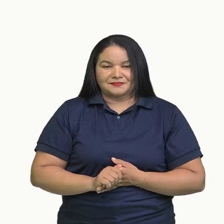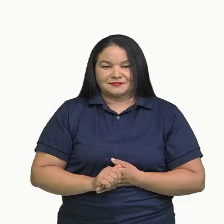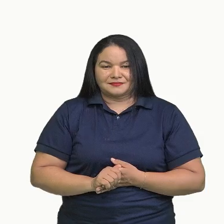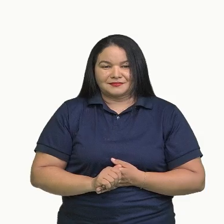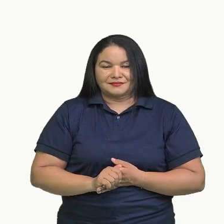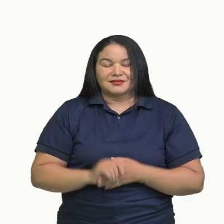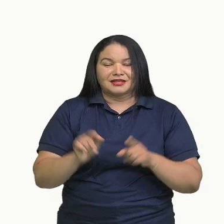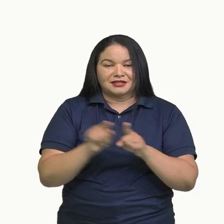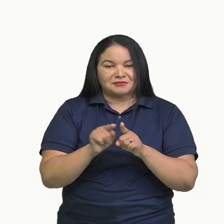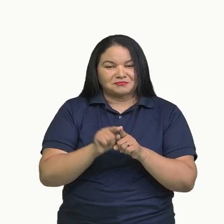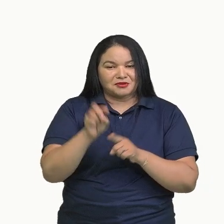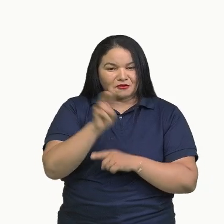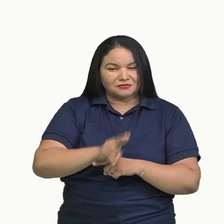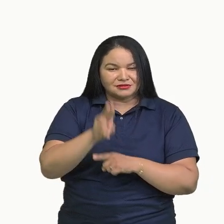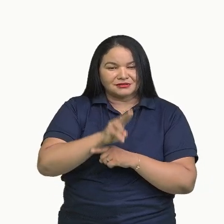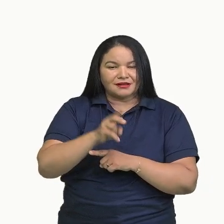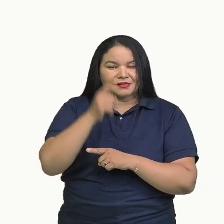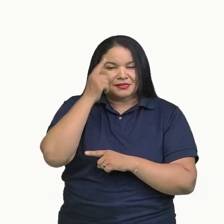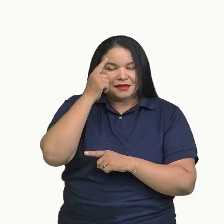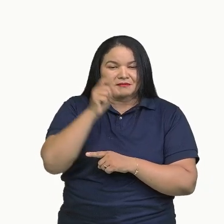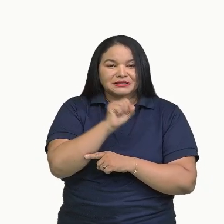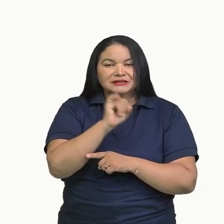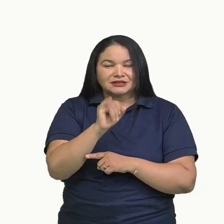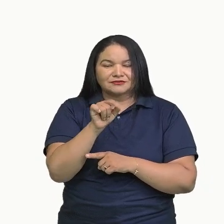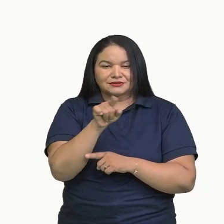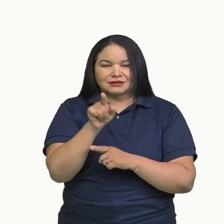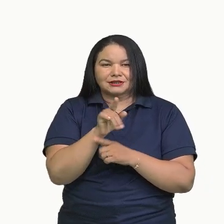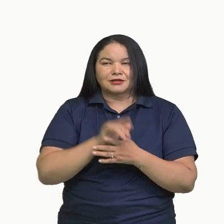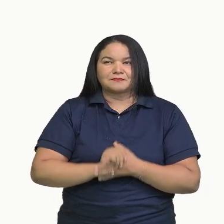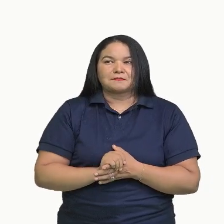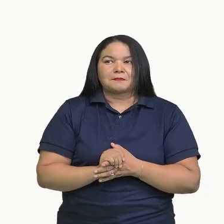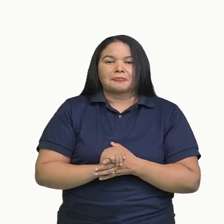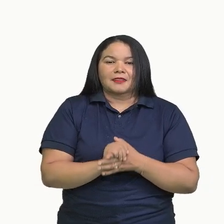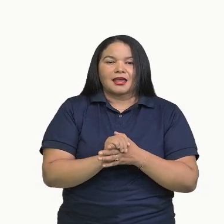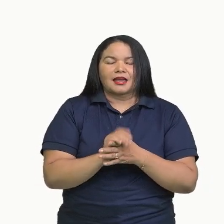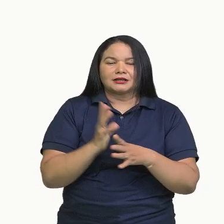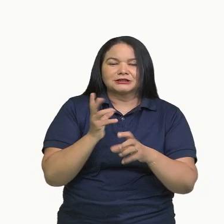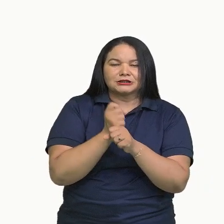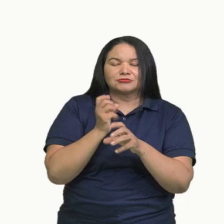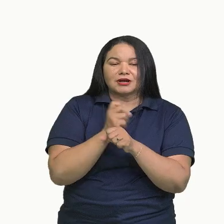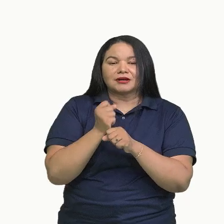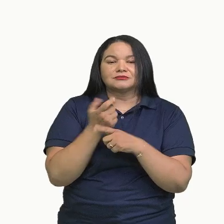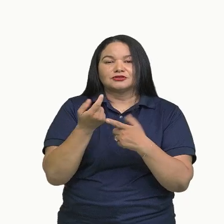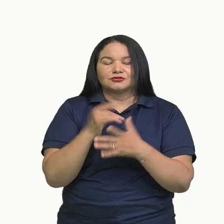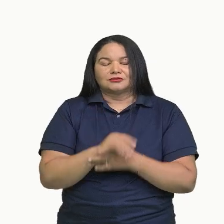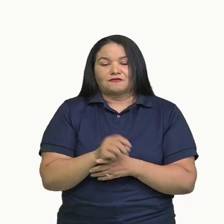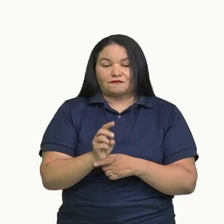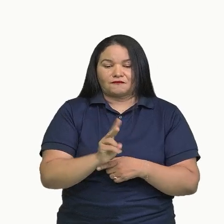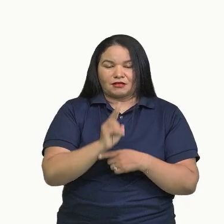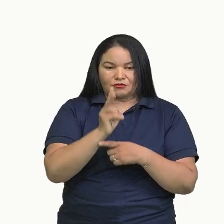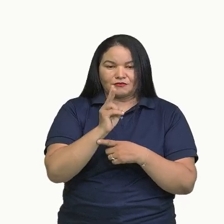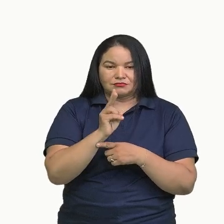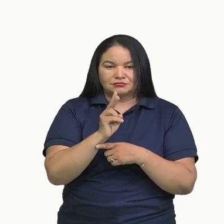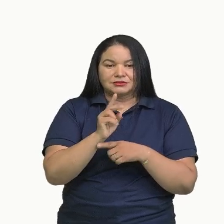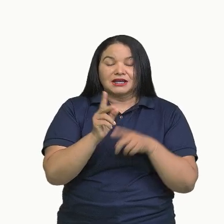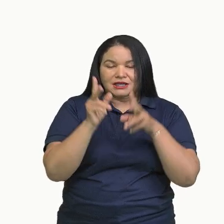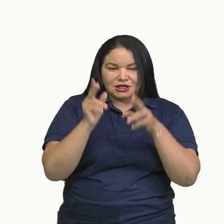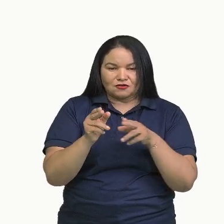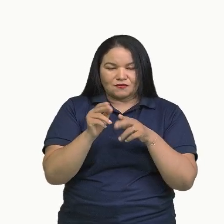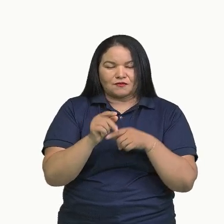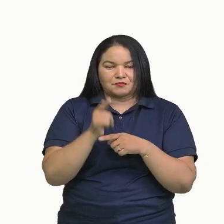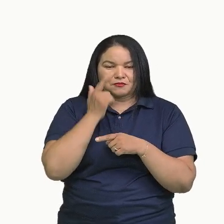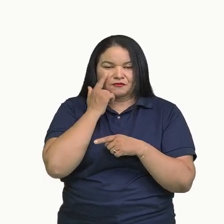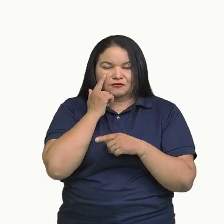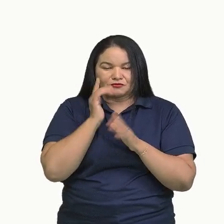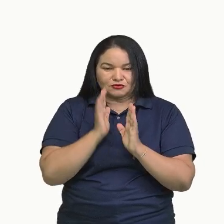usar a atacada de mestre. Se você não quer fazer aquela situação lá, pega o preço original, que na verdade foi a mesma coisa que nós fizemos.